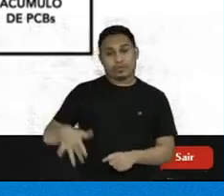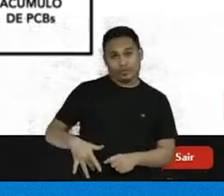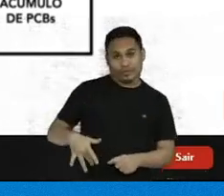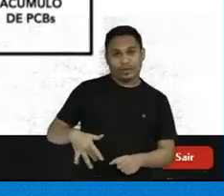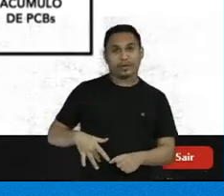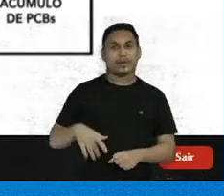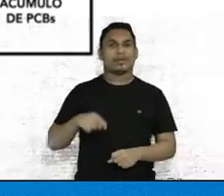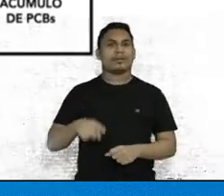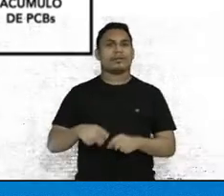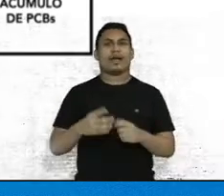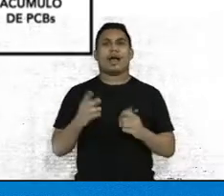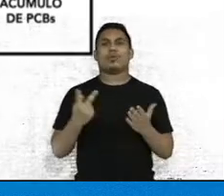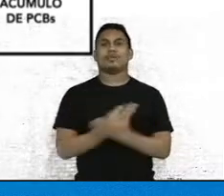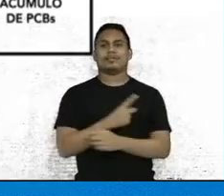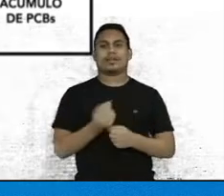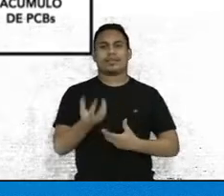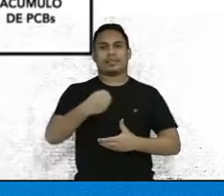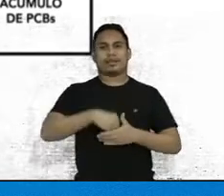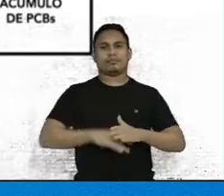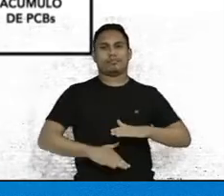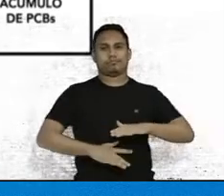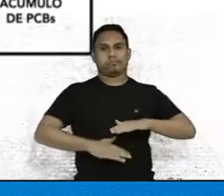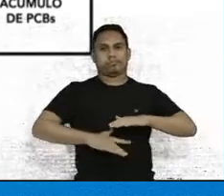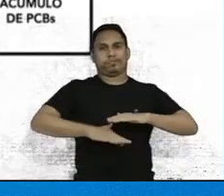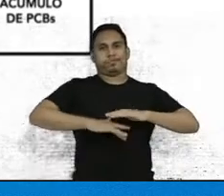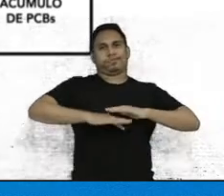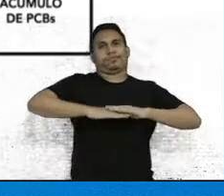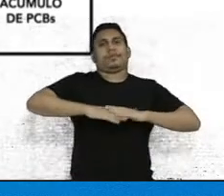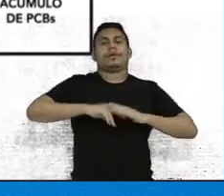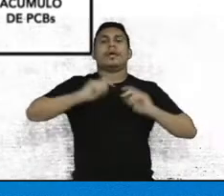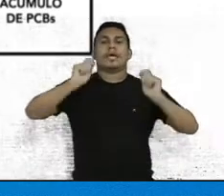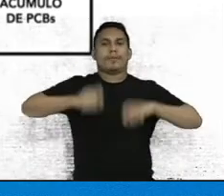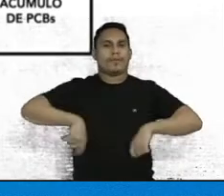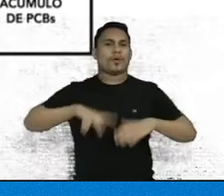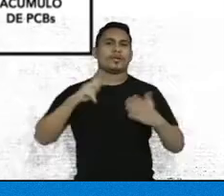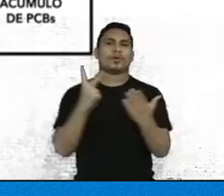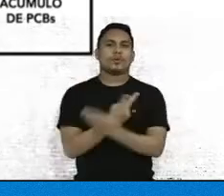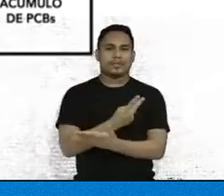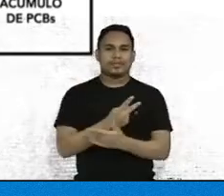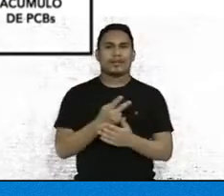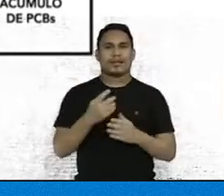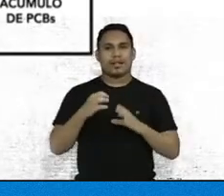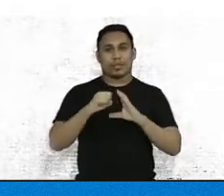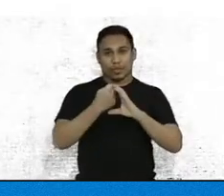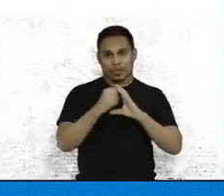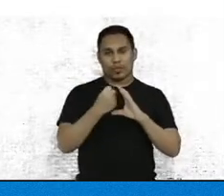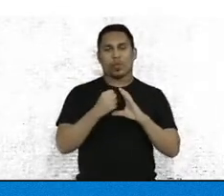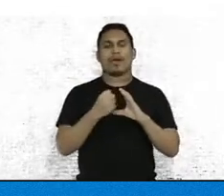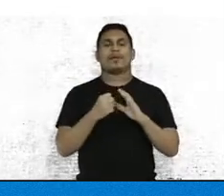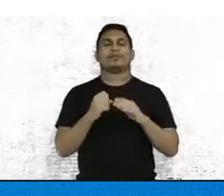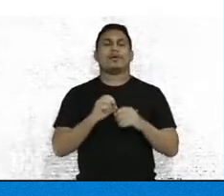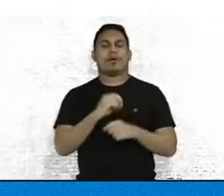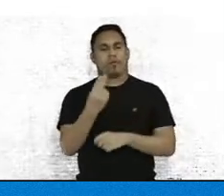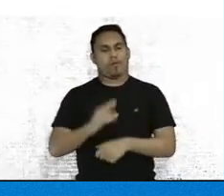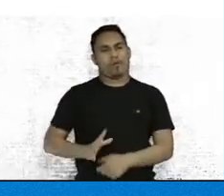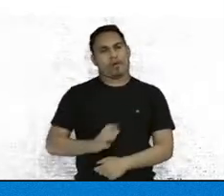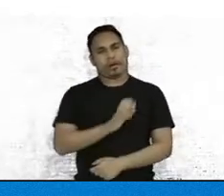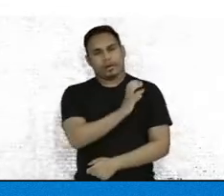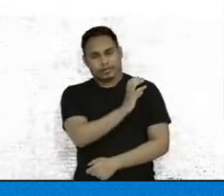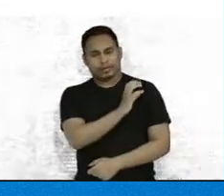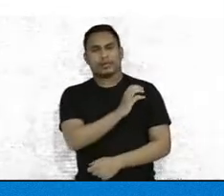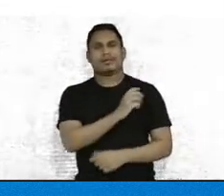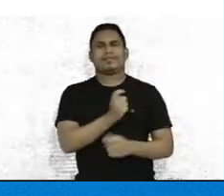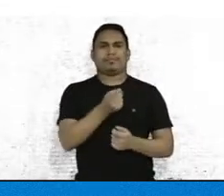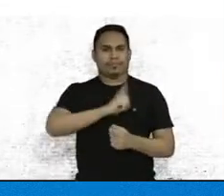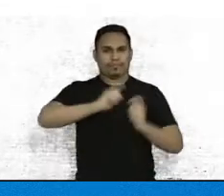corpo e podem estar associadas às doenças autoimunes e ao câncer de mama também, tá? Quais são, então, os